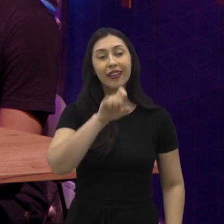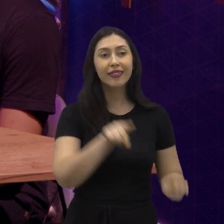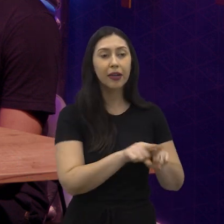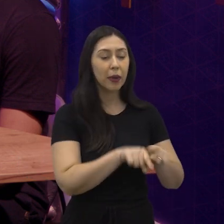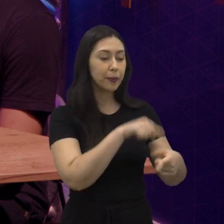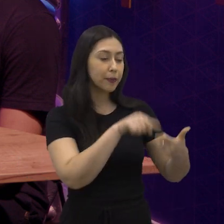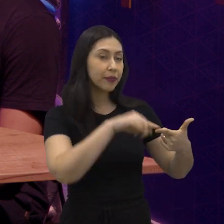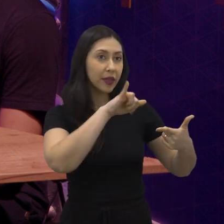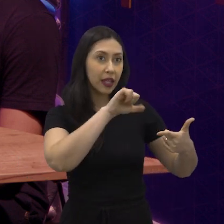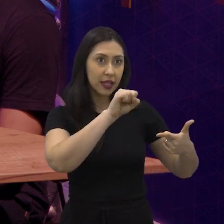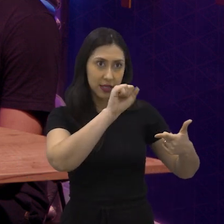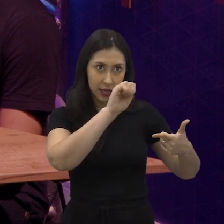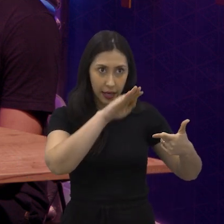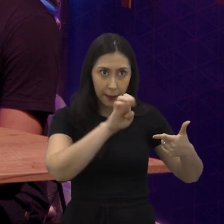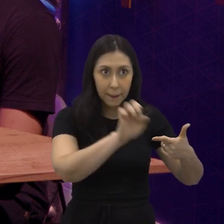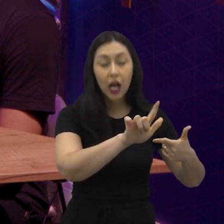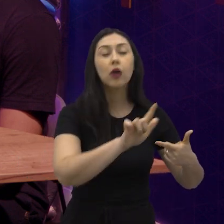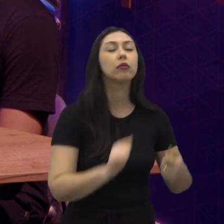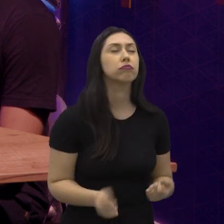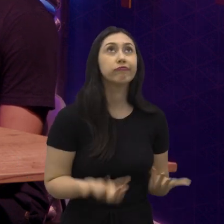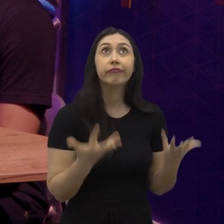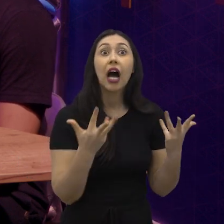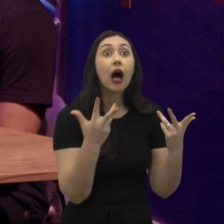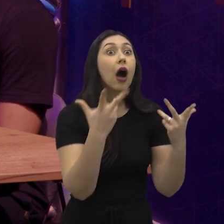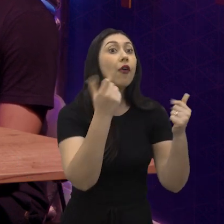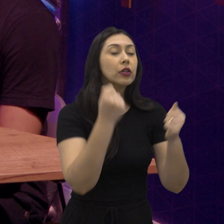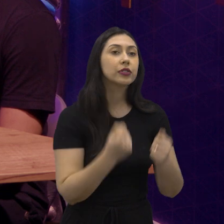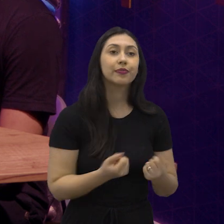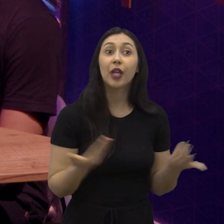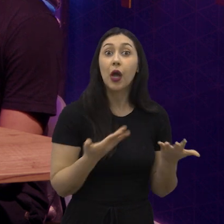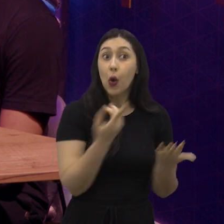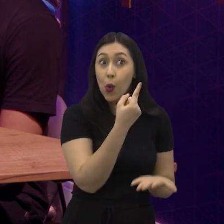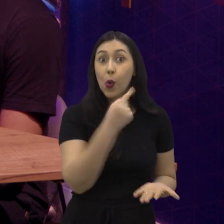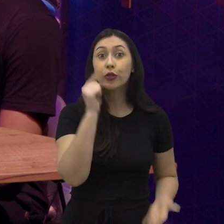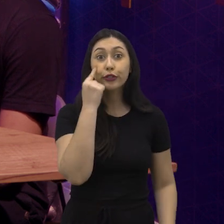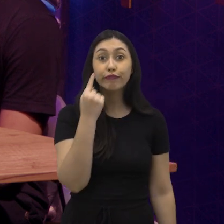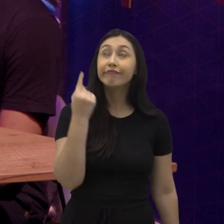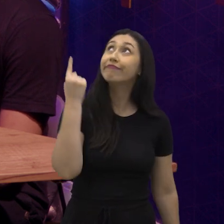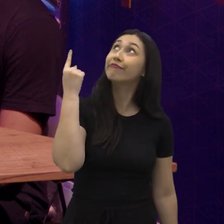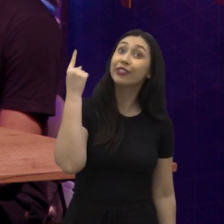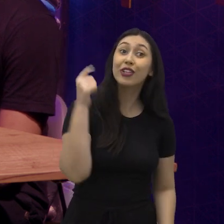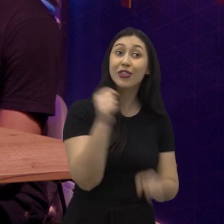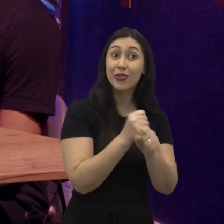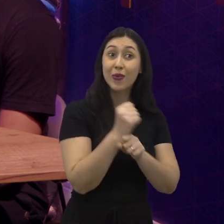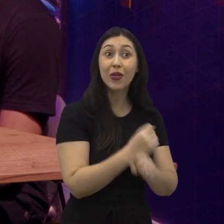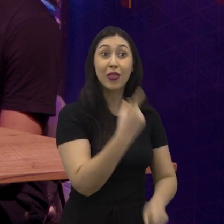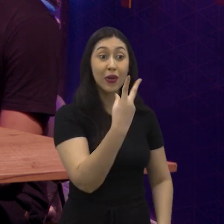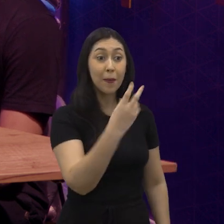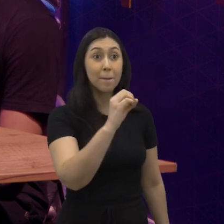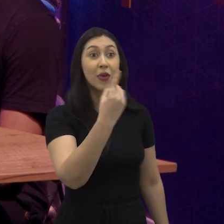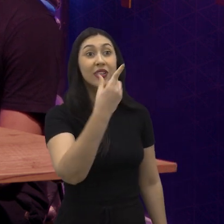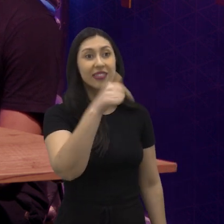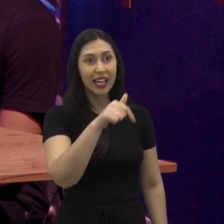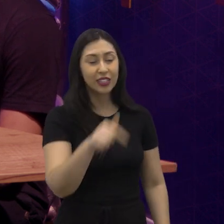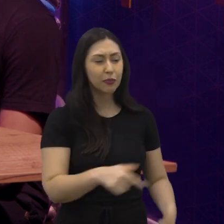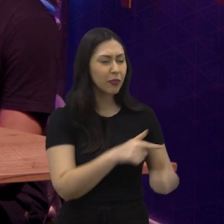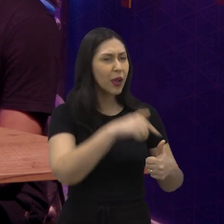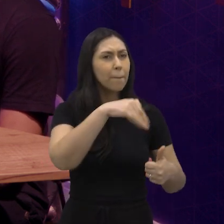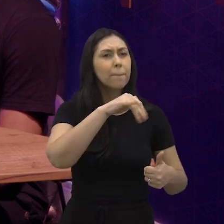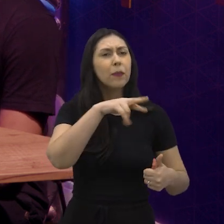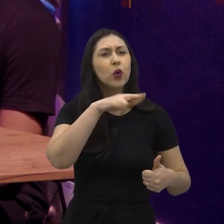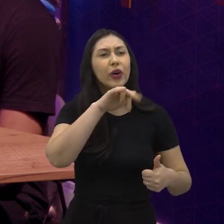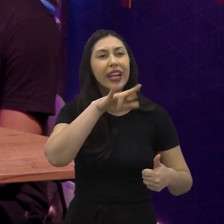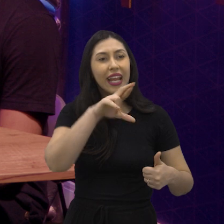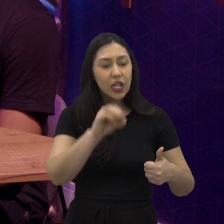Zoá. Esse é muito bom, gente, impecável. E pra terminar tem O Animal Cordial, de 2017, com Murilo Benício,